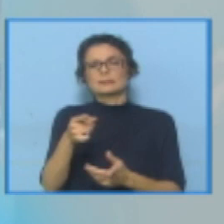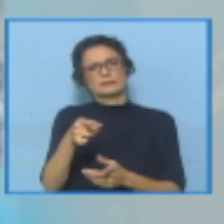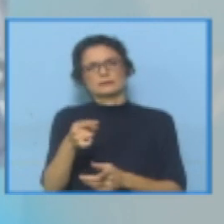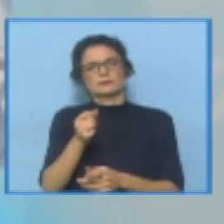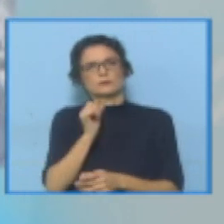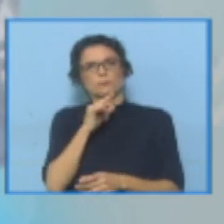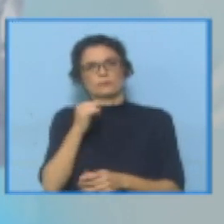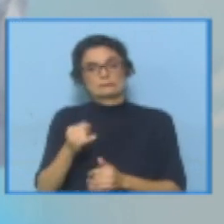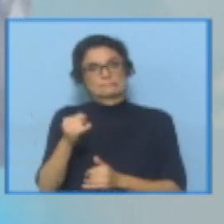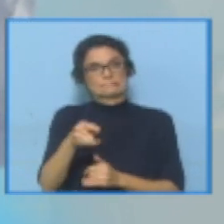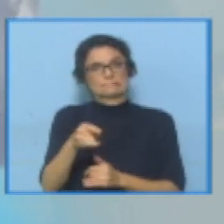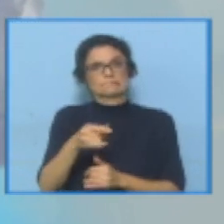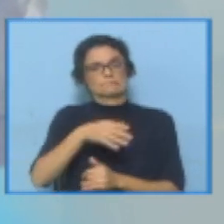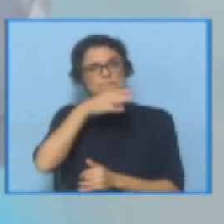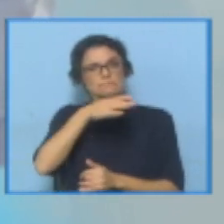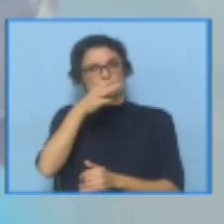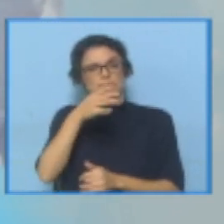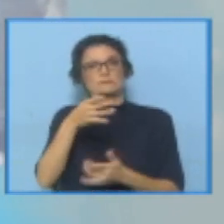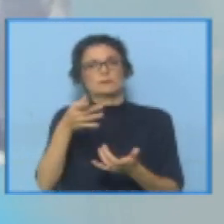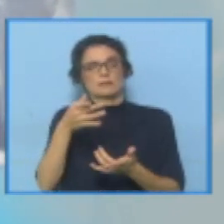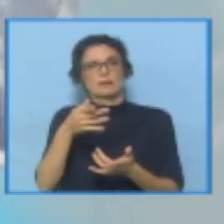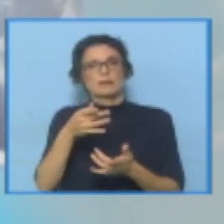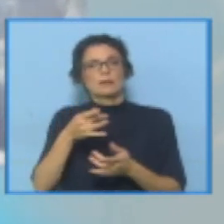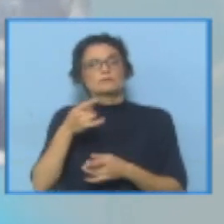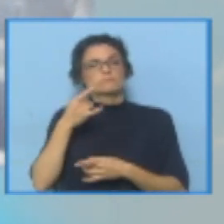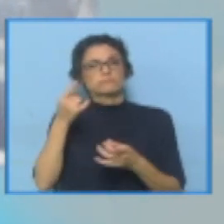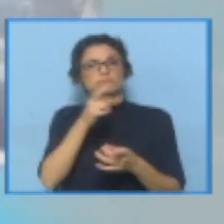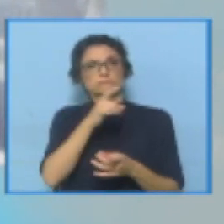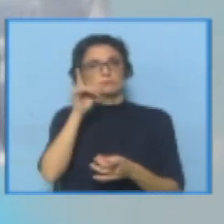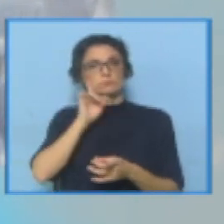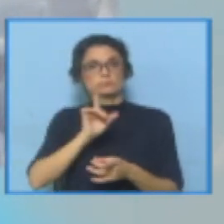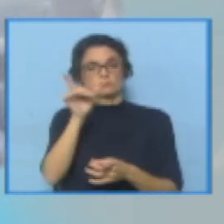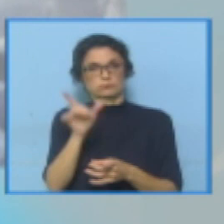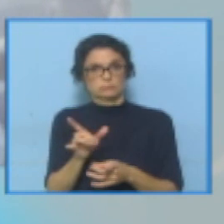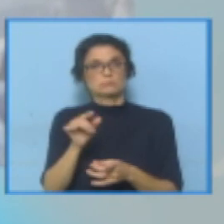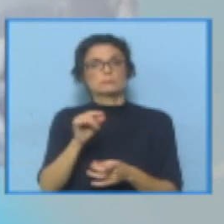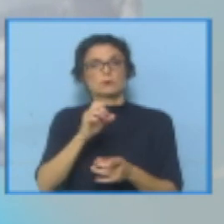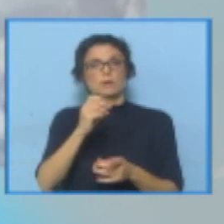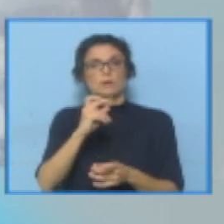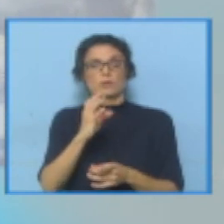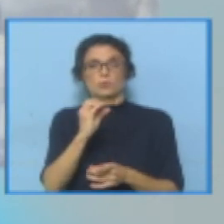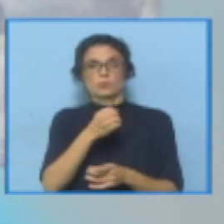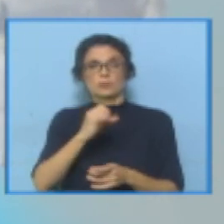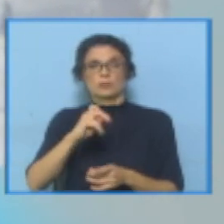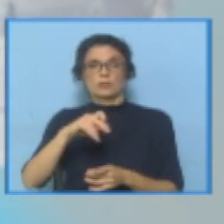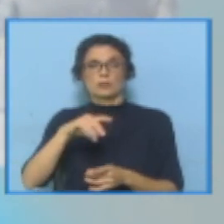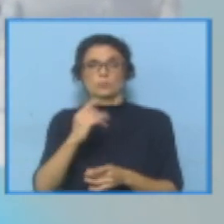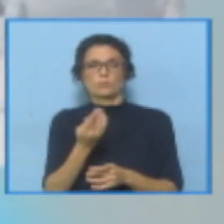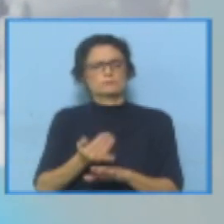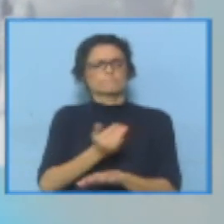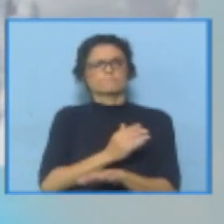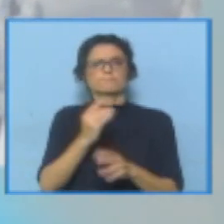teremos a oportunidade de apresentar com uma das autoras, Ruth Agulhas, que está hoje connosco. Antes,